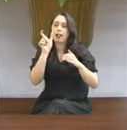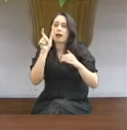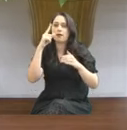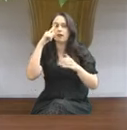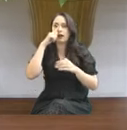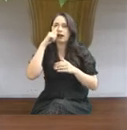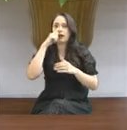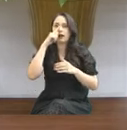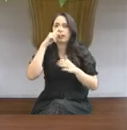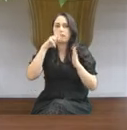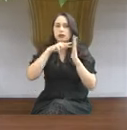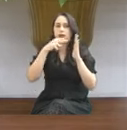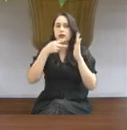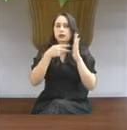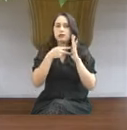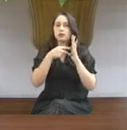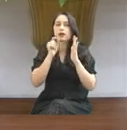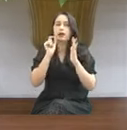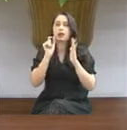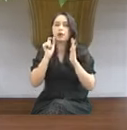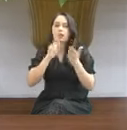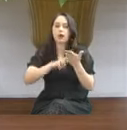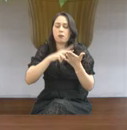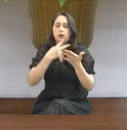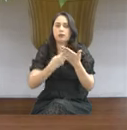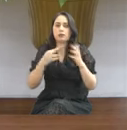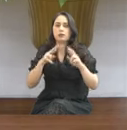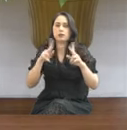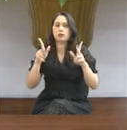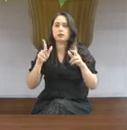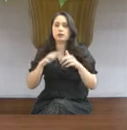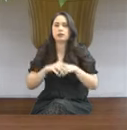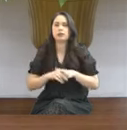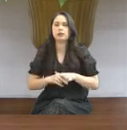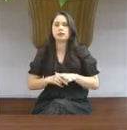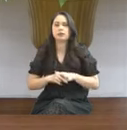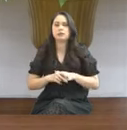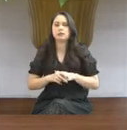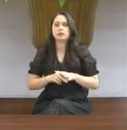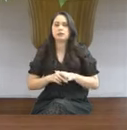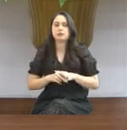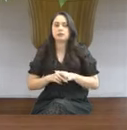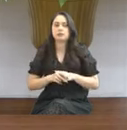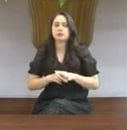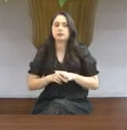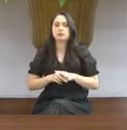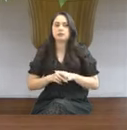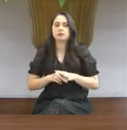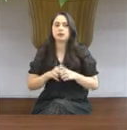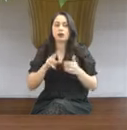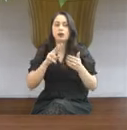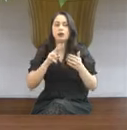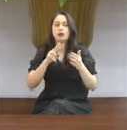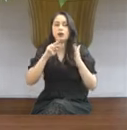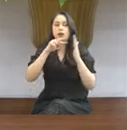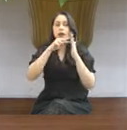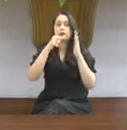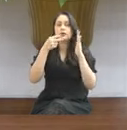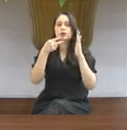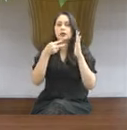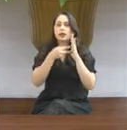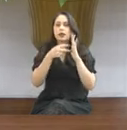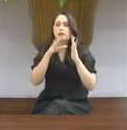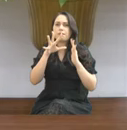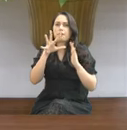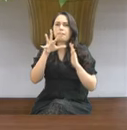que significa katecho. É a palavra que aparece. E katecho significa agarrar